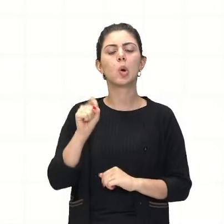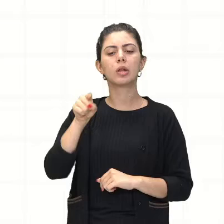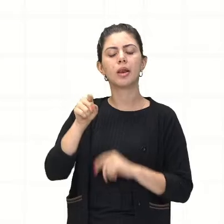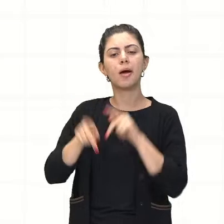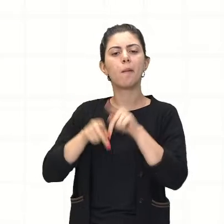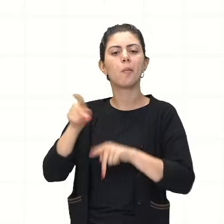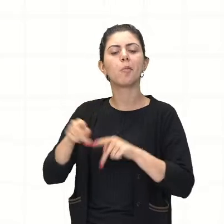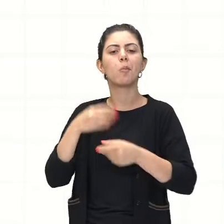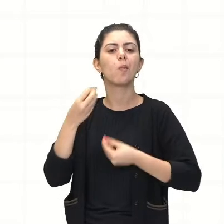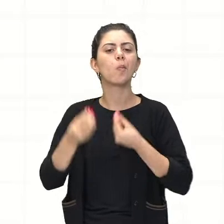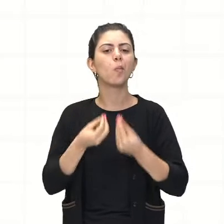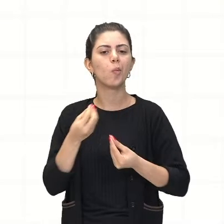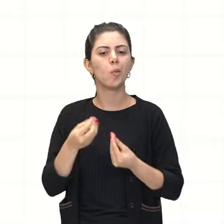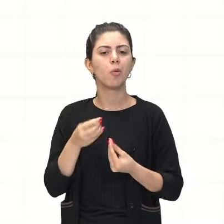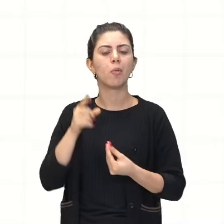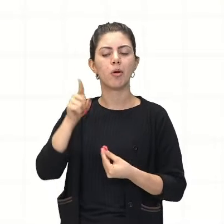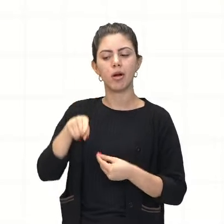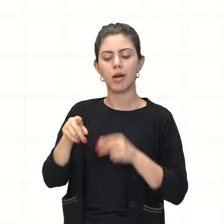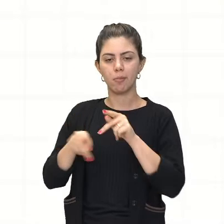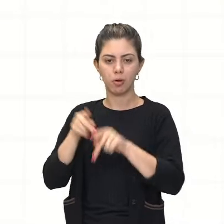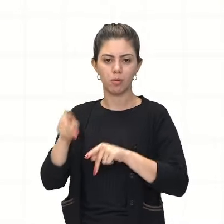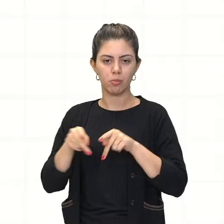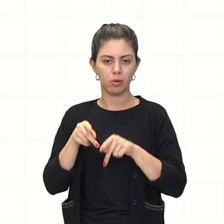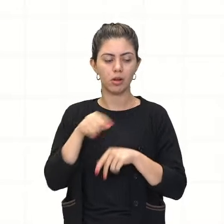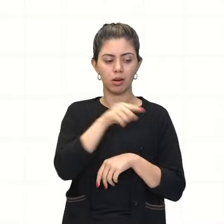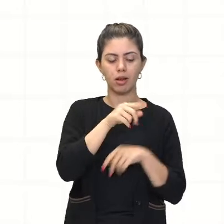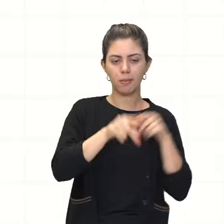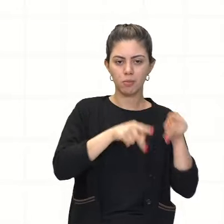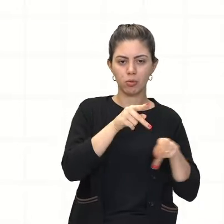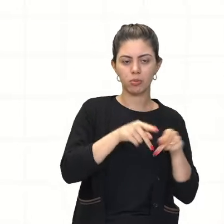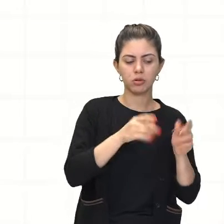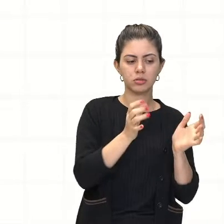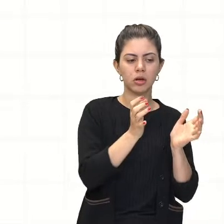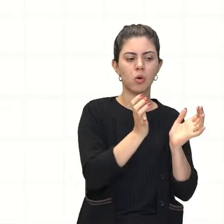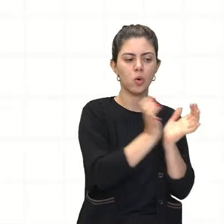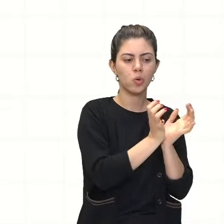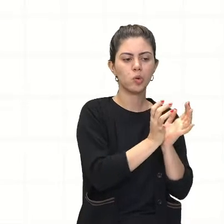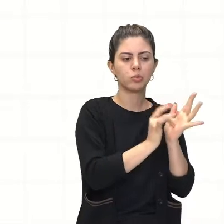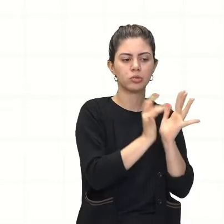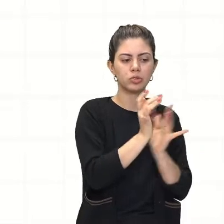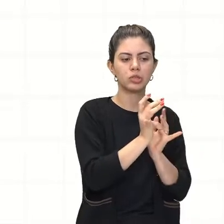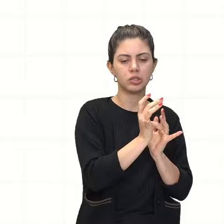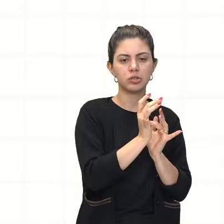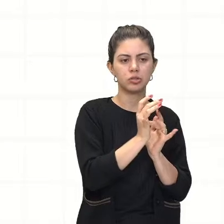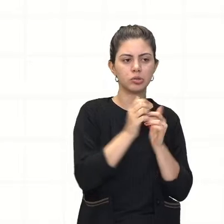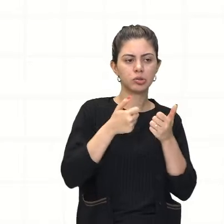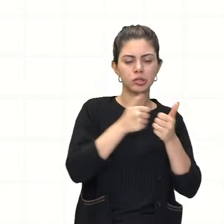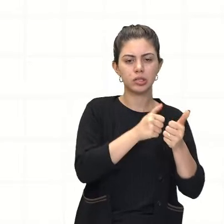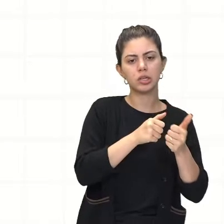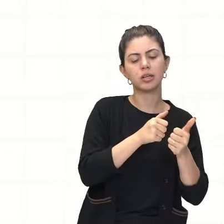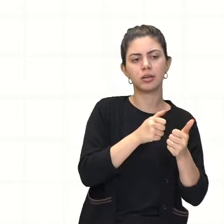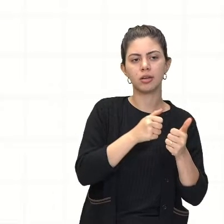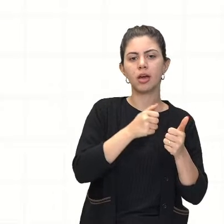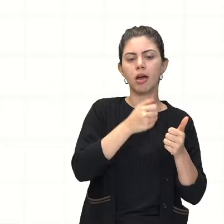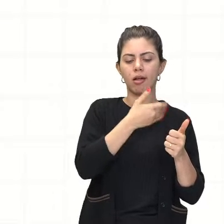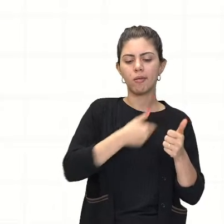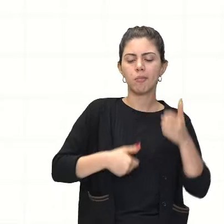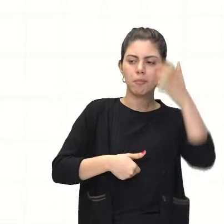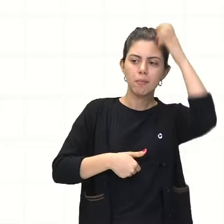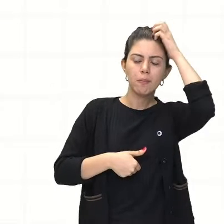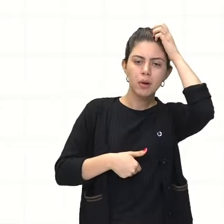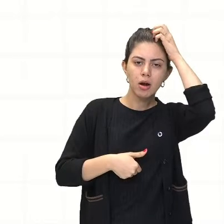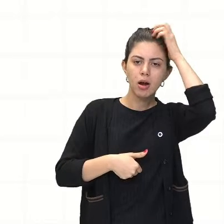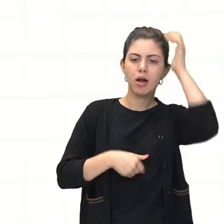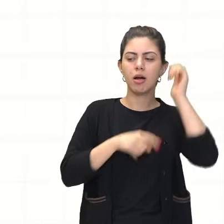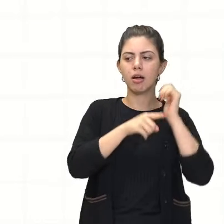povos, os povos cristãos da Península Ibérica, eles vão oferecer certa resistência No entanto,